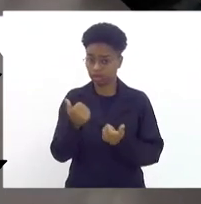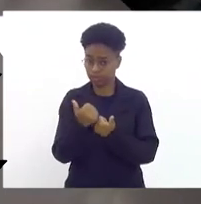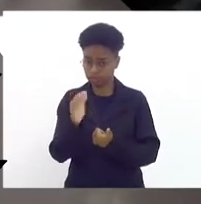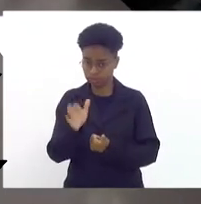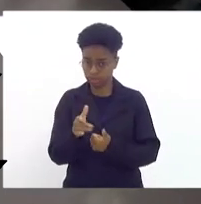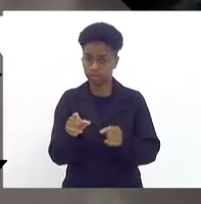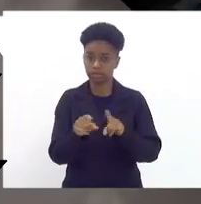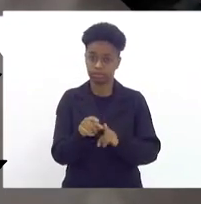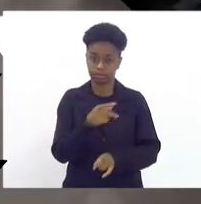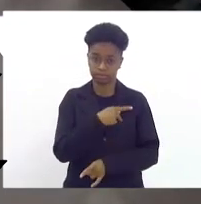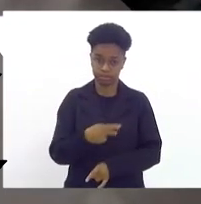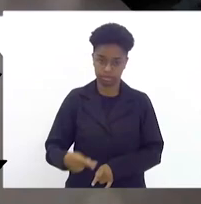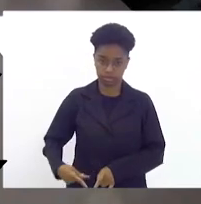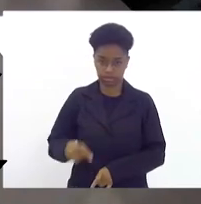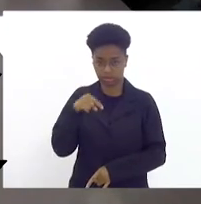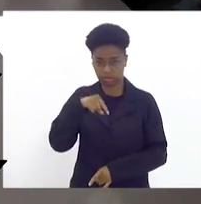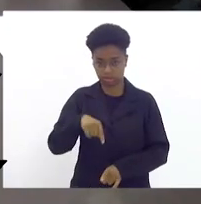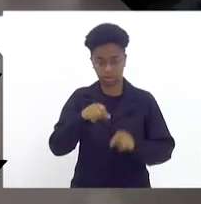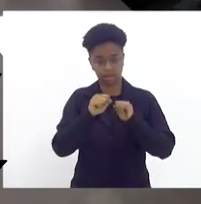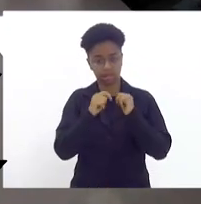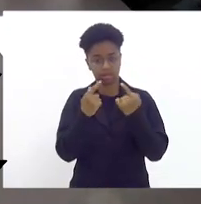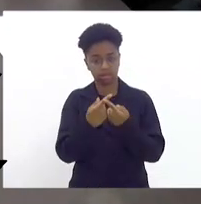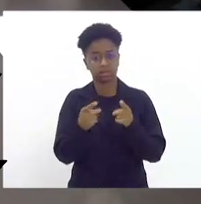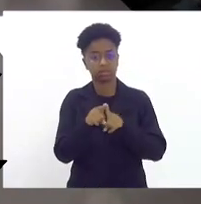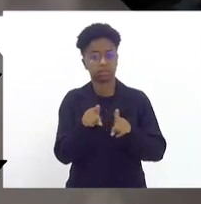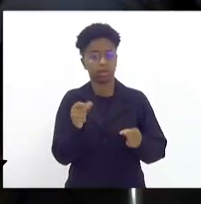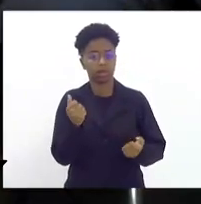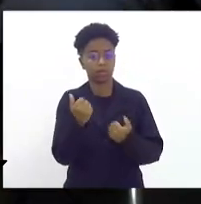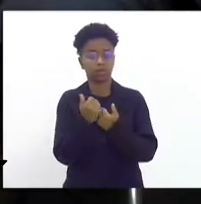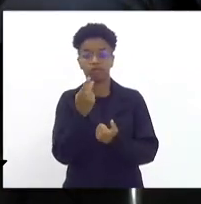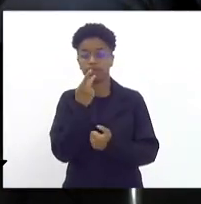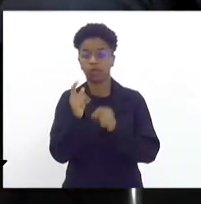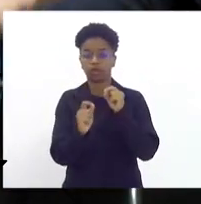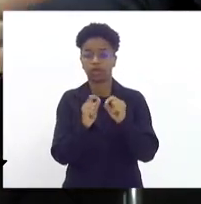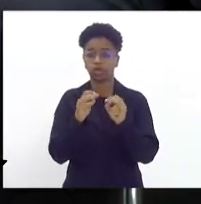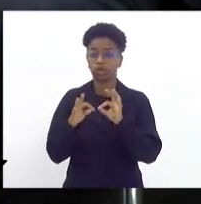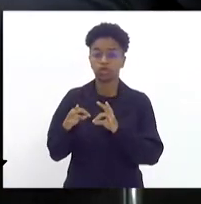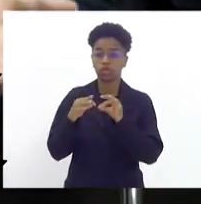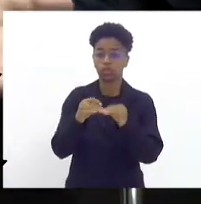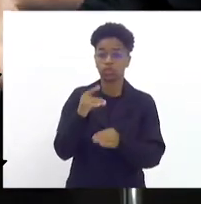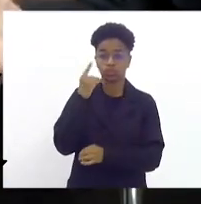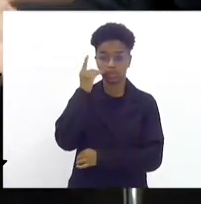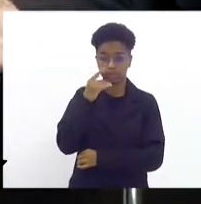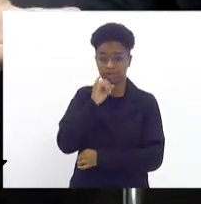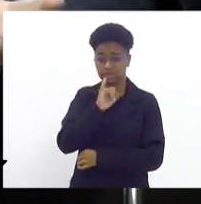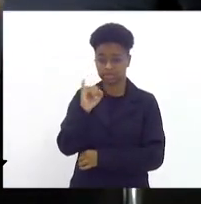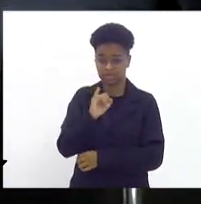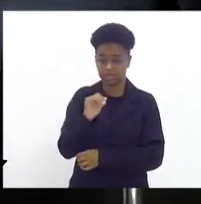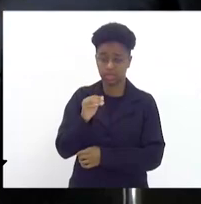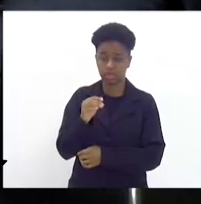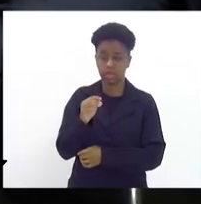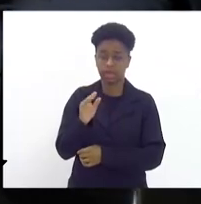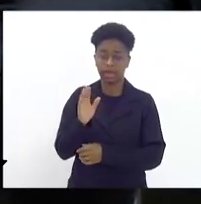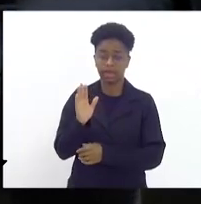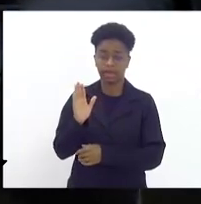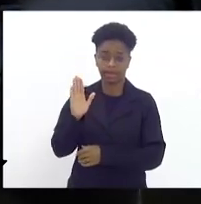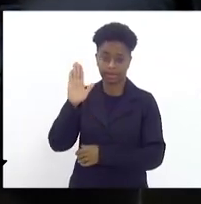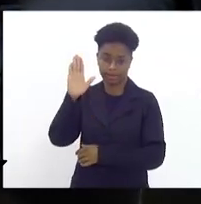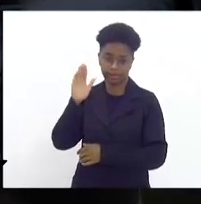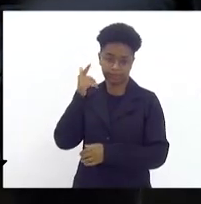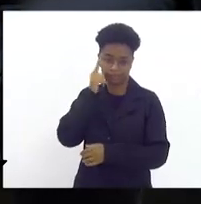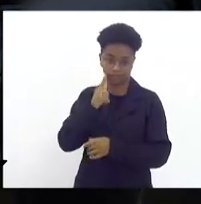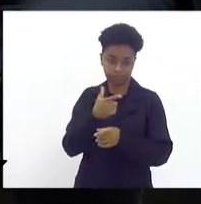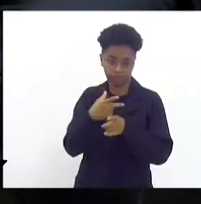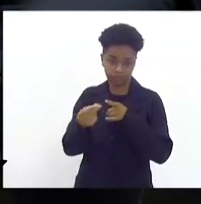da Casa também, que é aquele que diz que os deputados reeleitos, os projetos não são arquivados. Perfeito. Eu